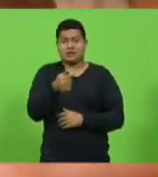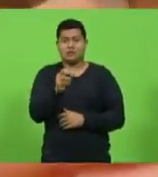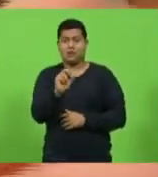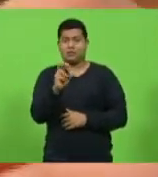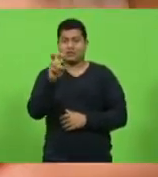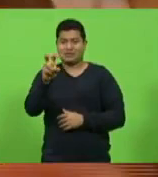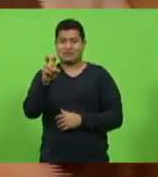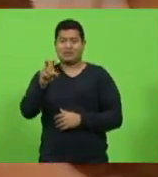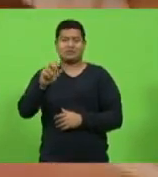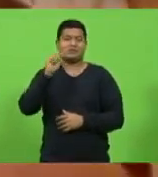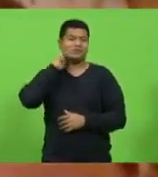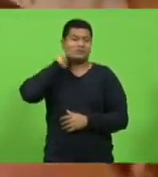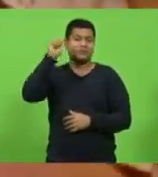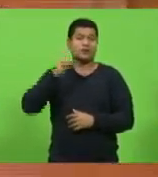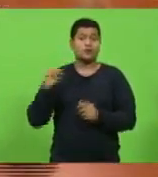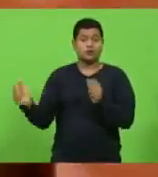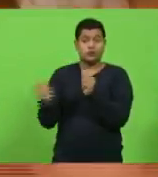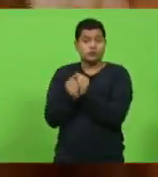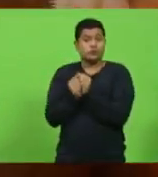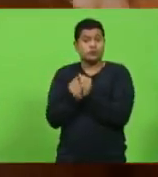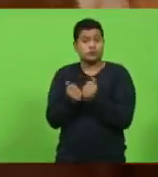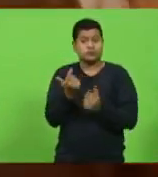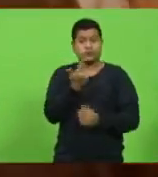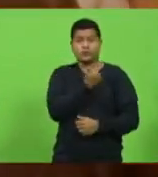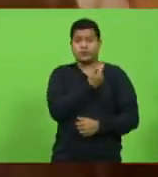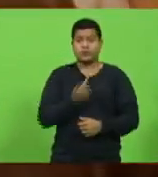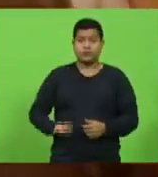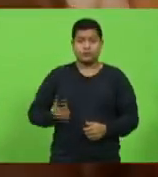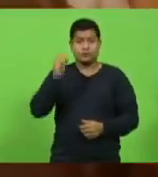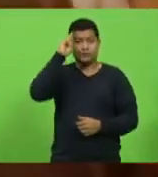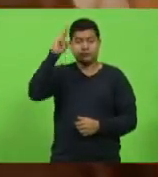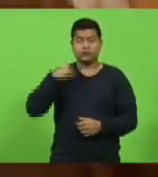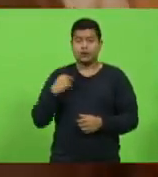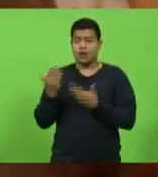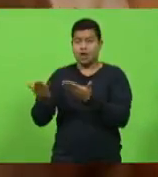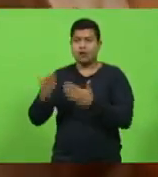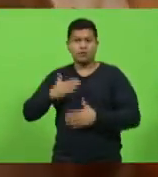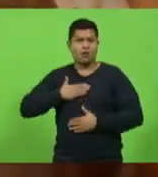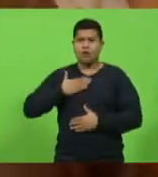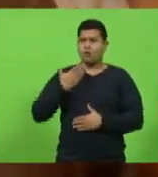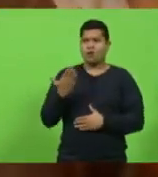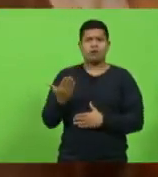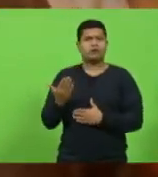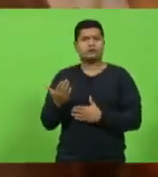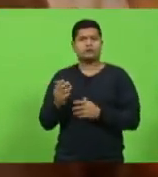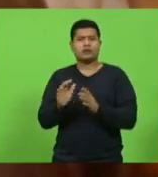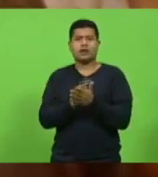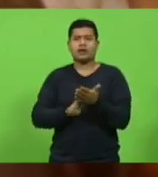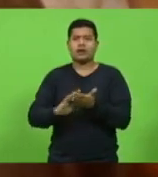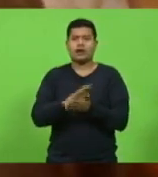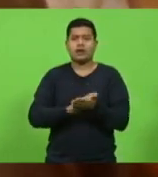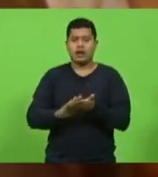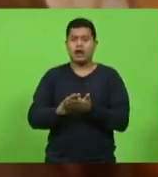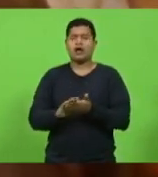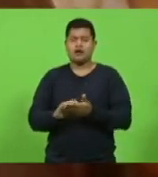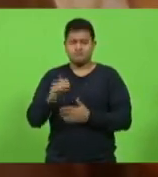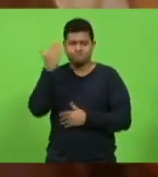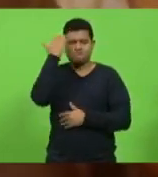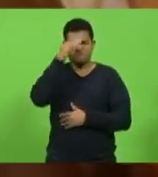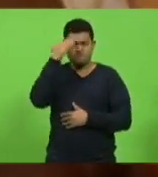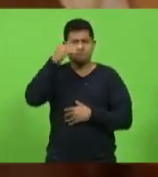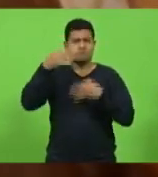do governador, que, em momento algum, expressou qualquer surpresa, muito pelo contrário, chancelava cada palavra do